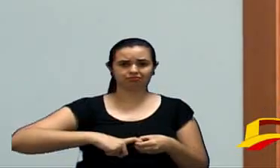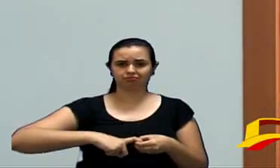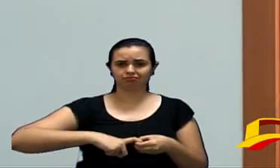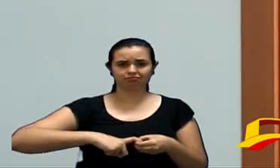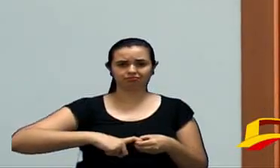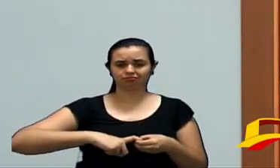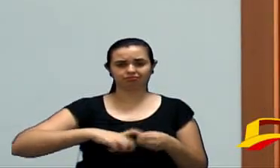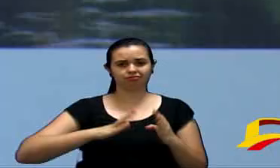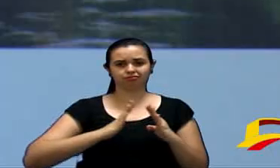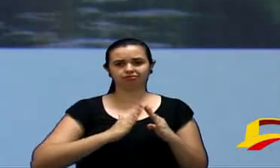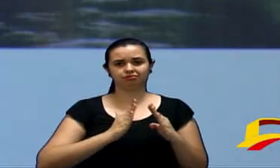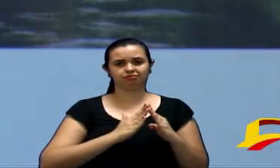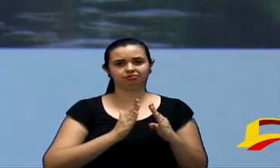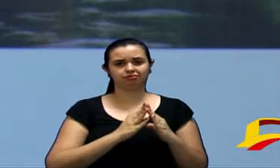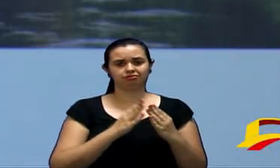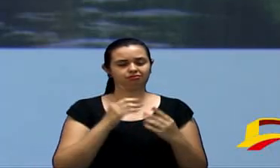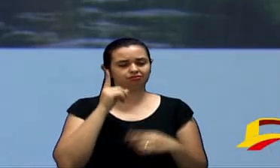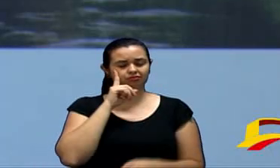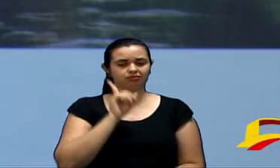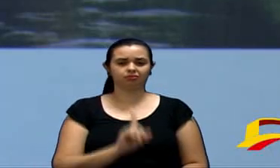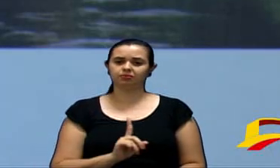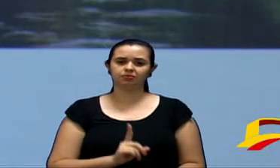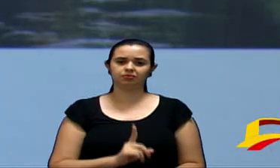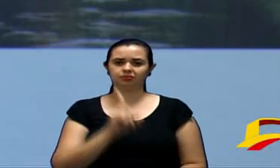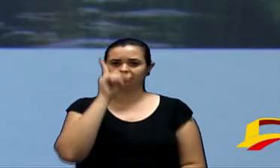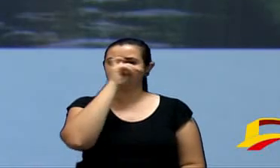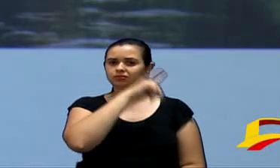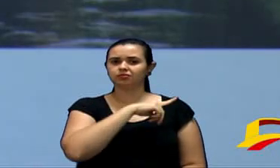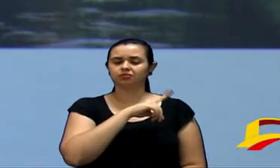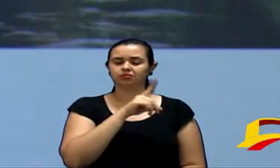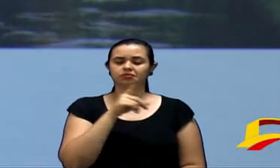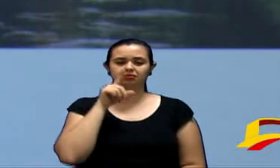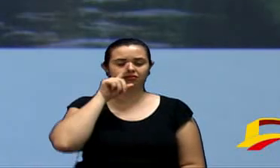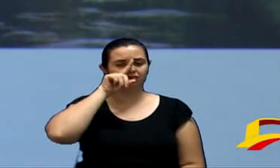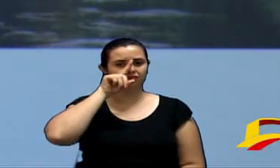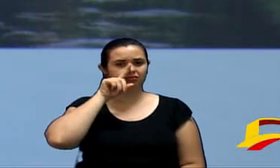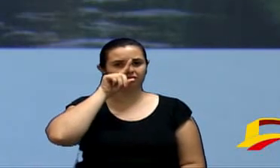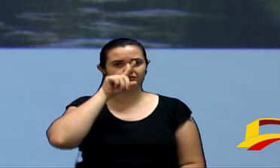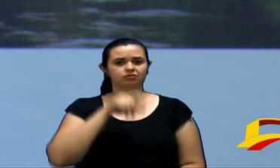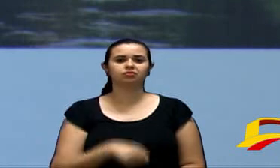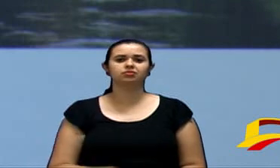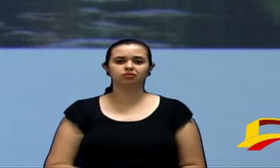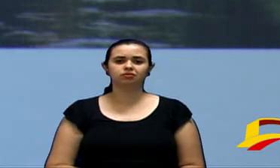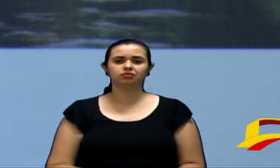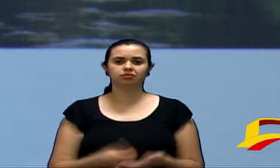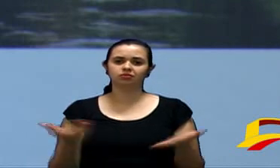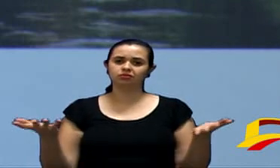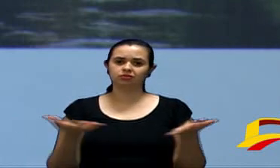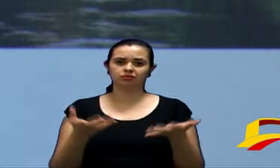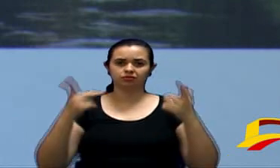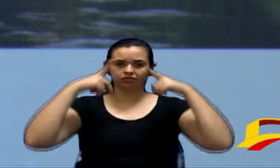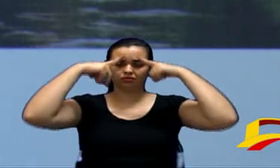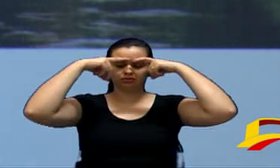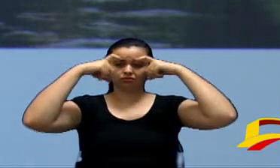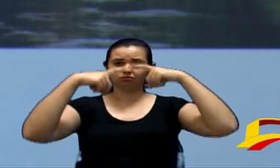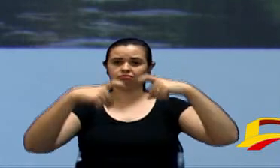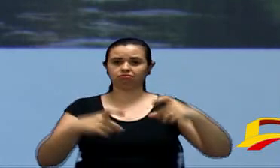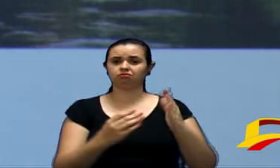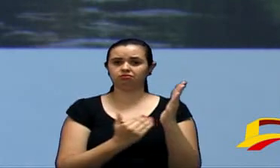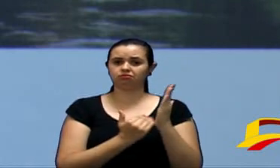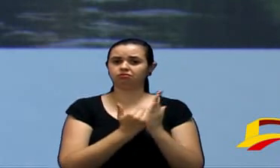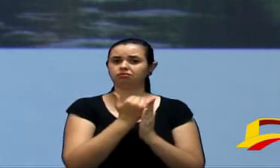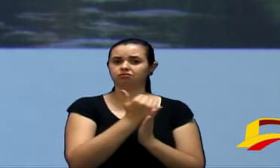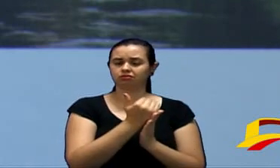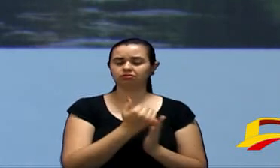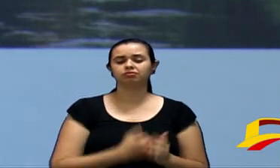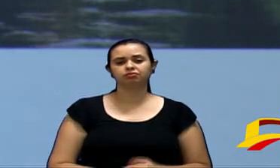E os nossos problemas de ordem de segurança pública têm totalmente se aprofundado, os níveis de violência altíssimos. Inclusive, e ainda você vê